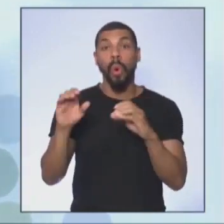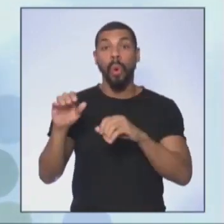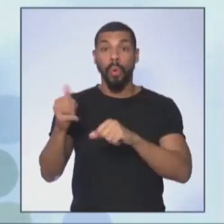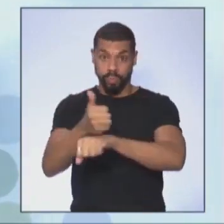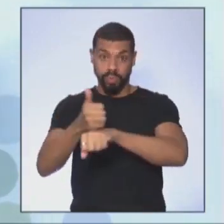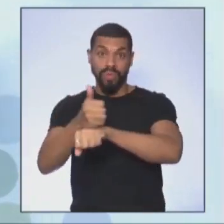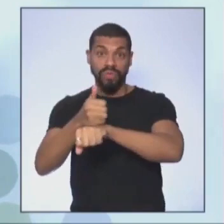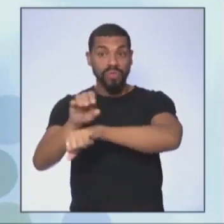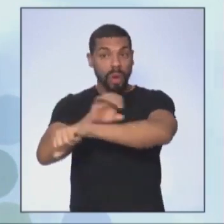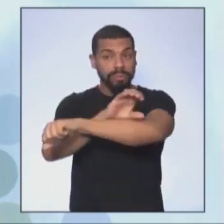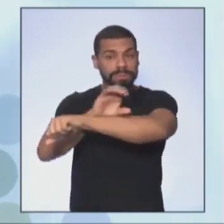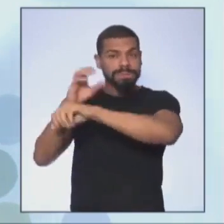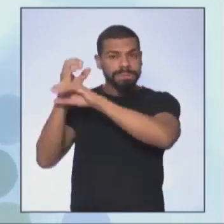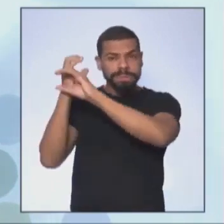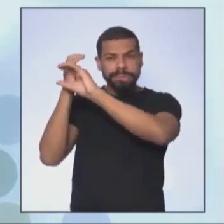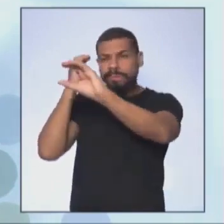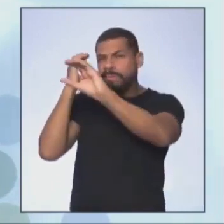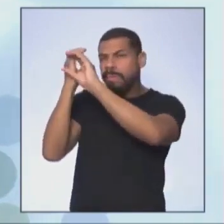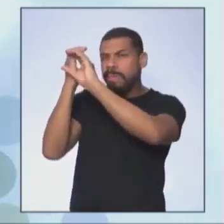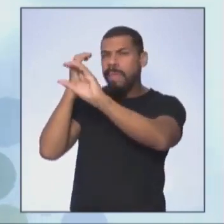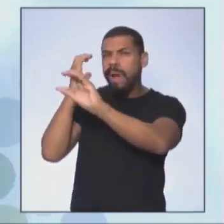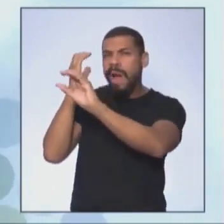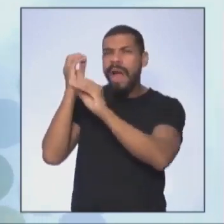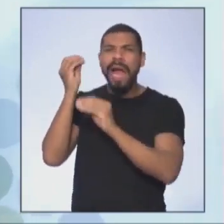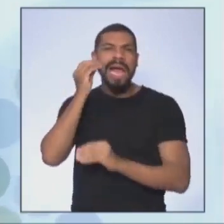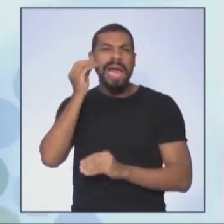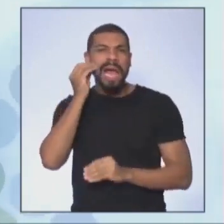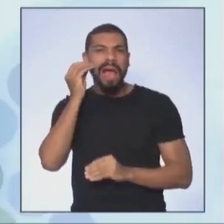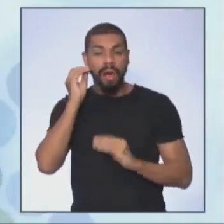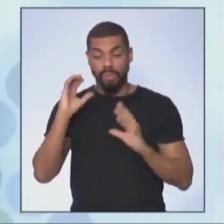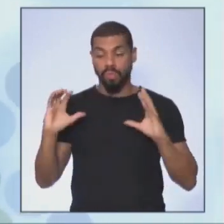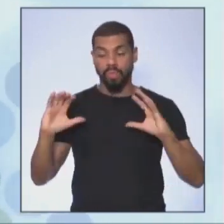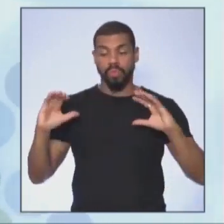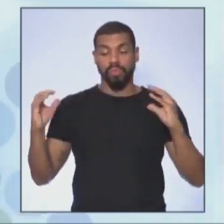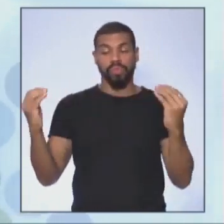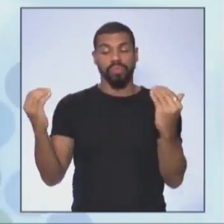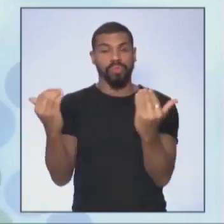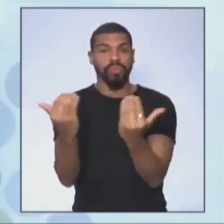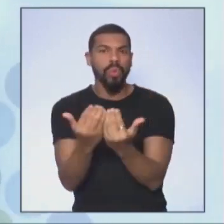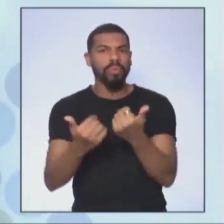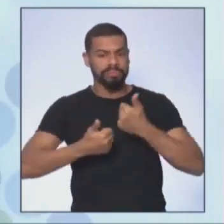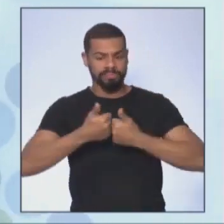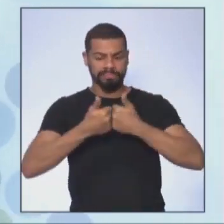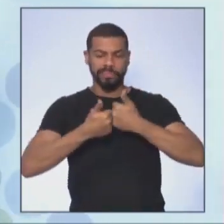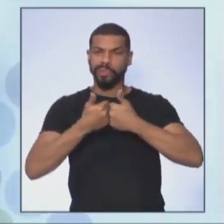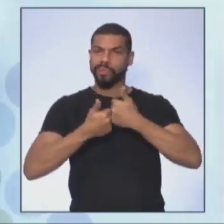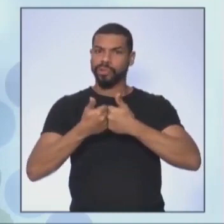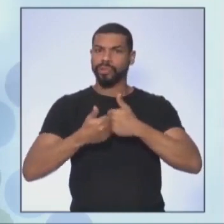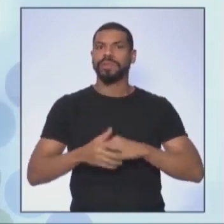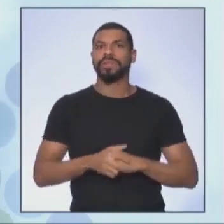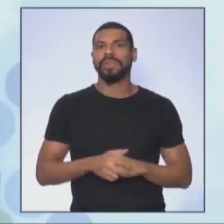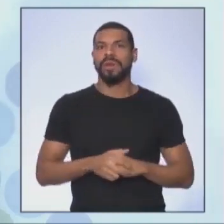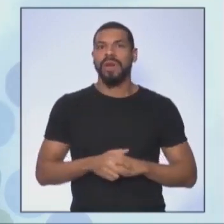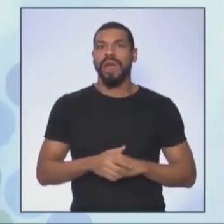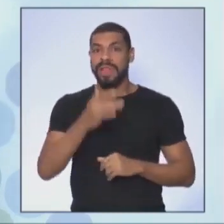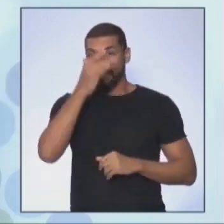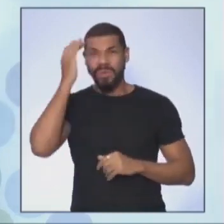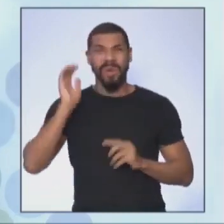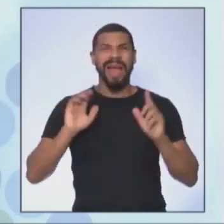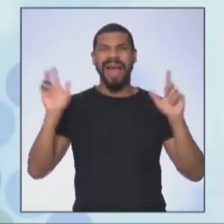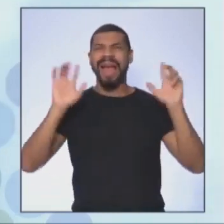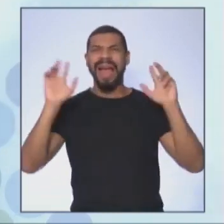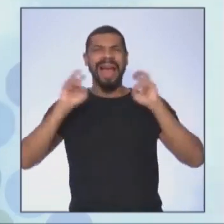cuidado para que a frequência natural de vibração do nosso estádio, ela não seja igual à frequência da comemoração